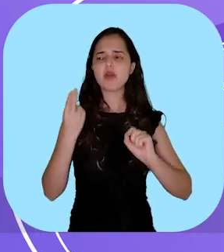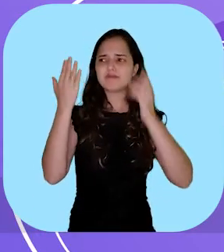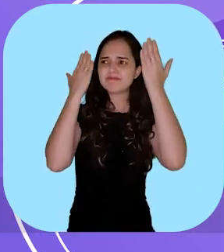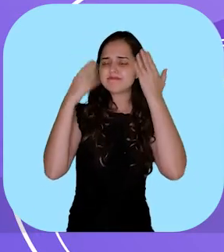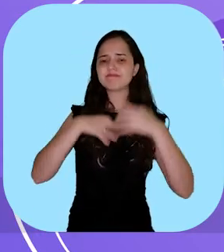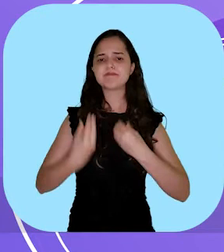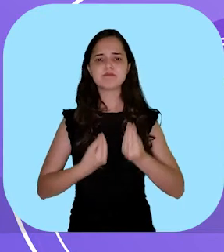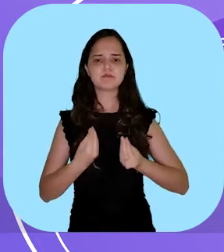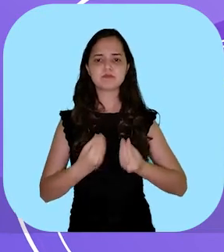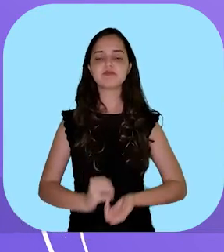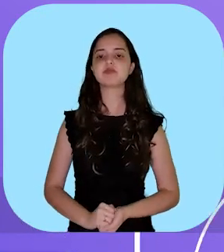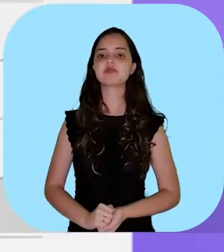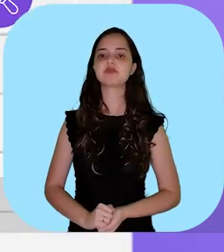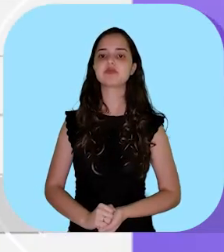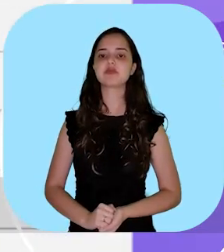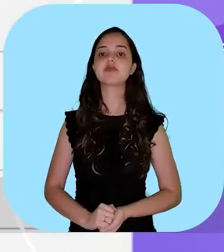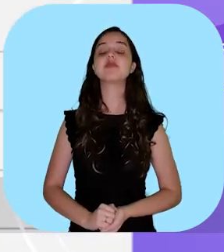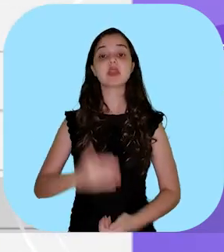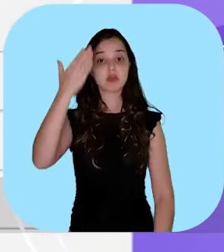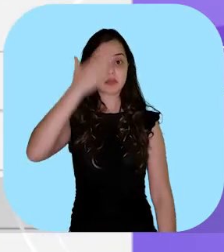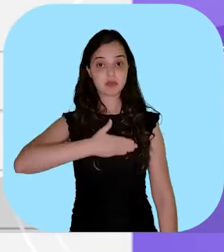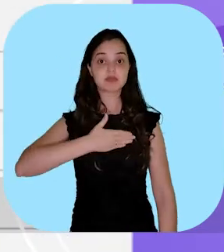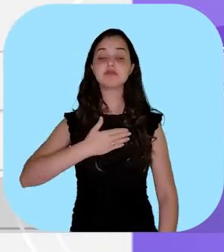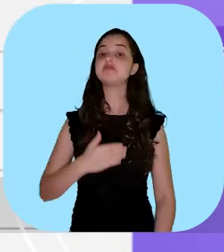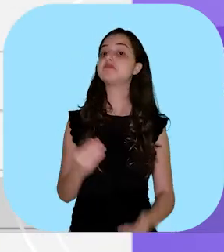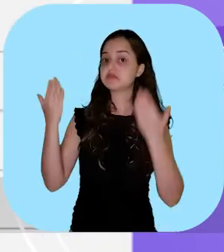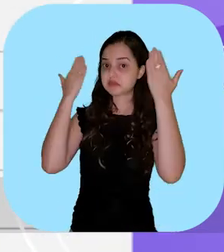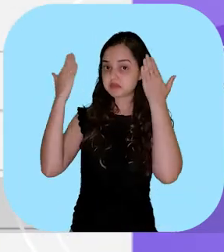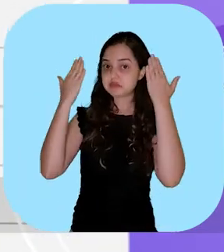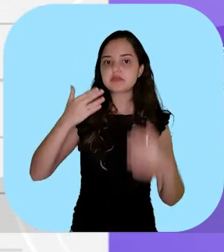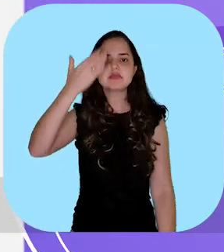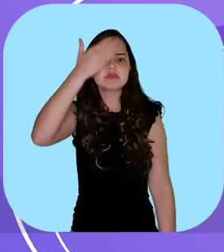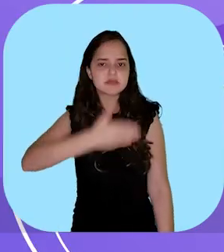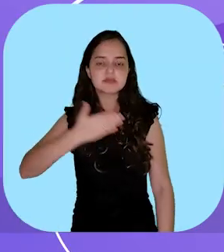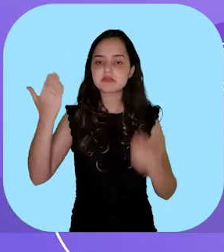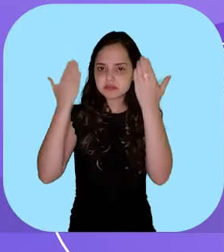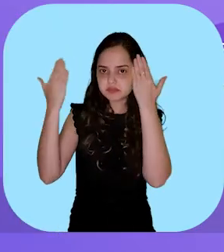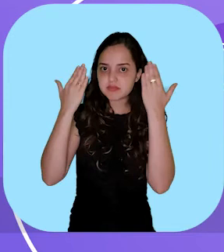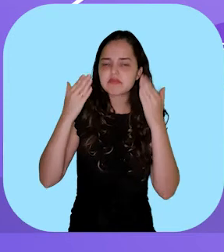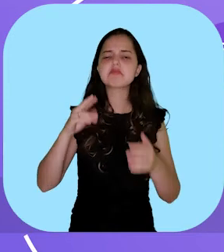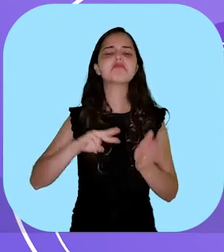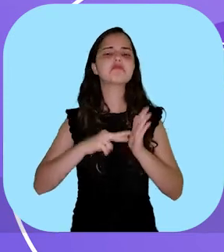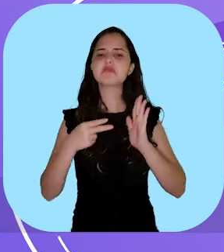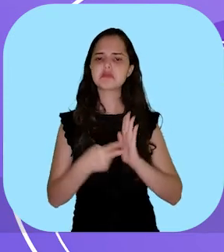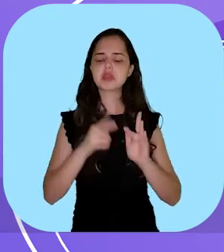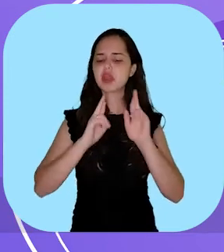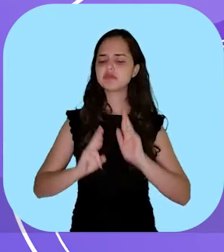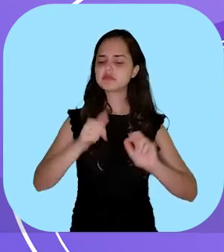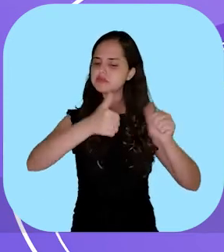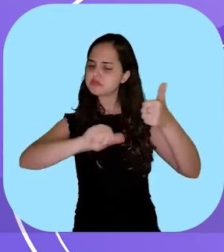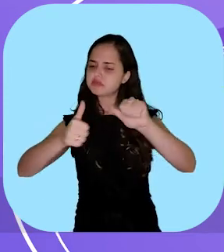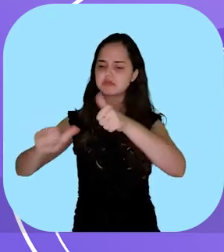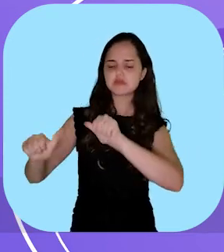estados psicológicos. Atestado psicológico. O atestado psicológico é resultante de